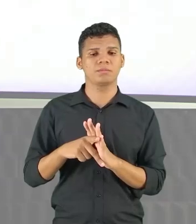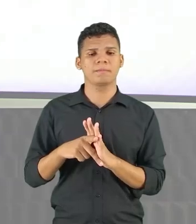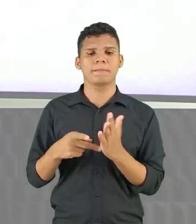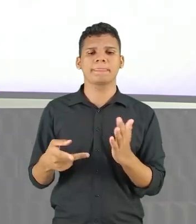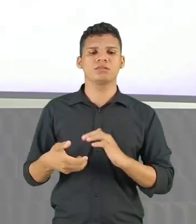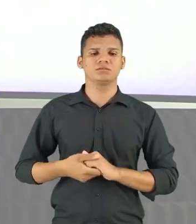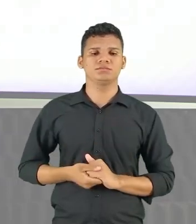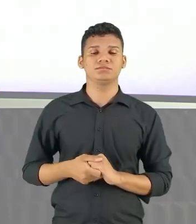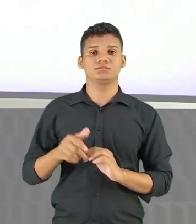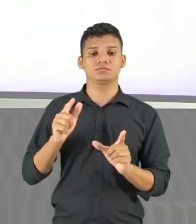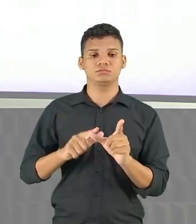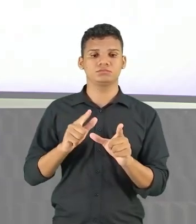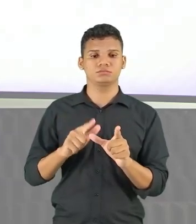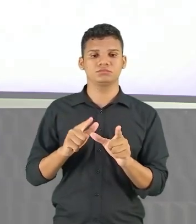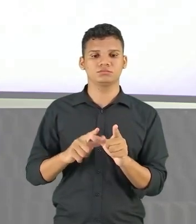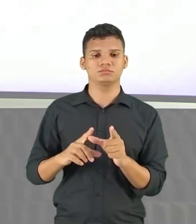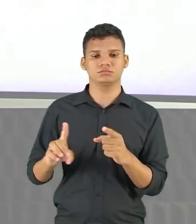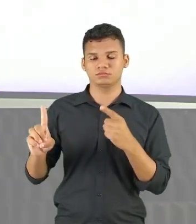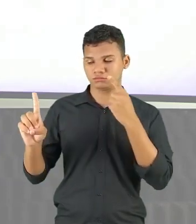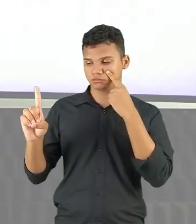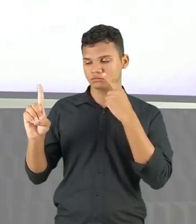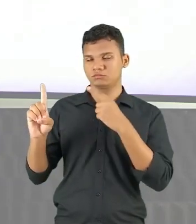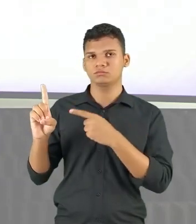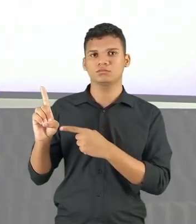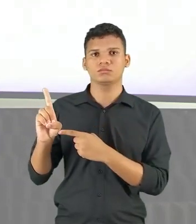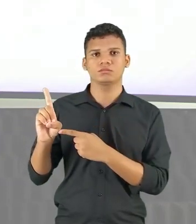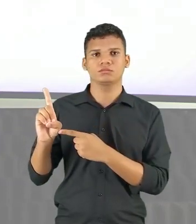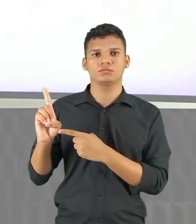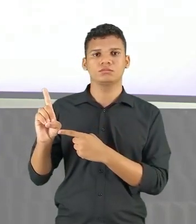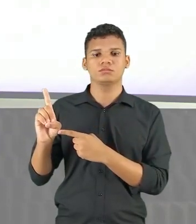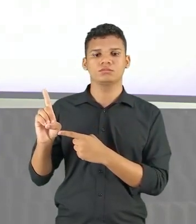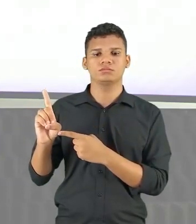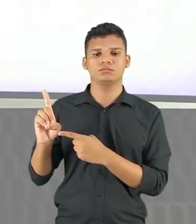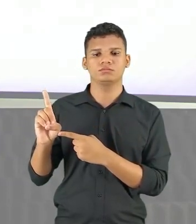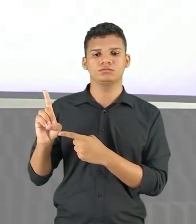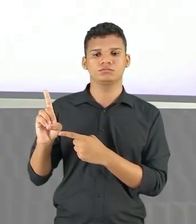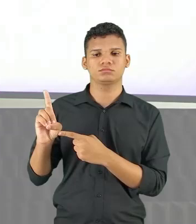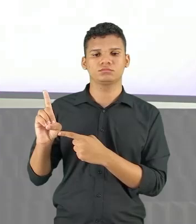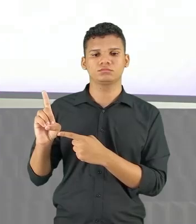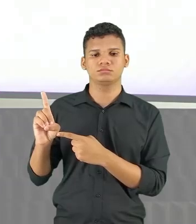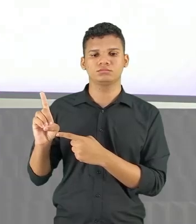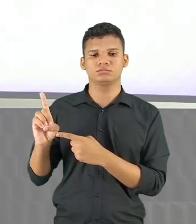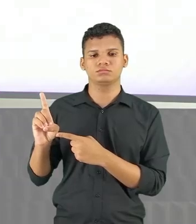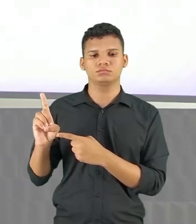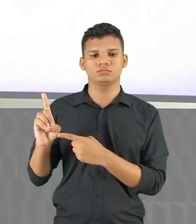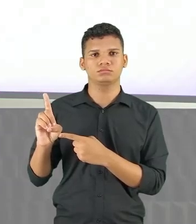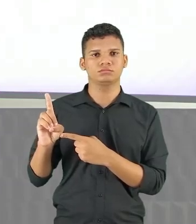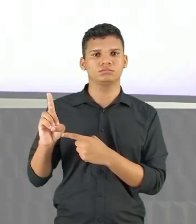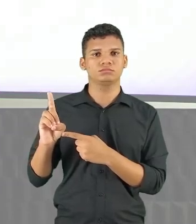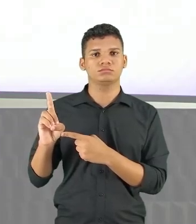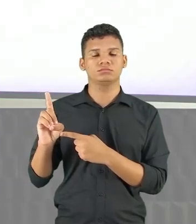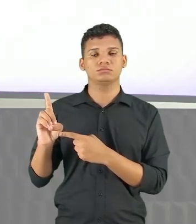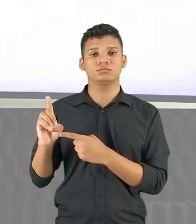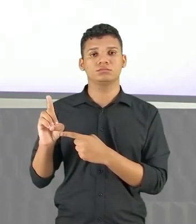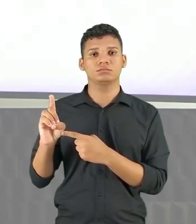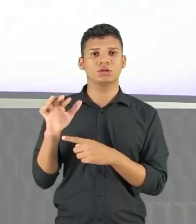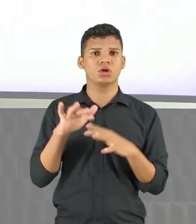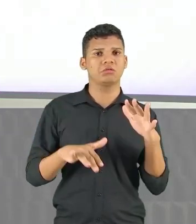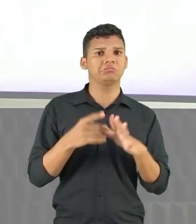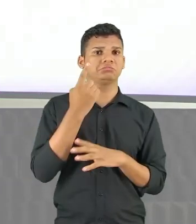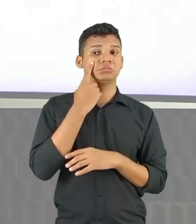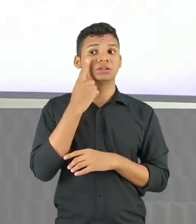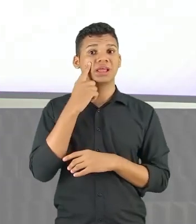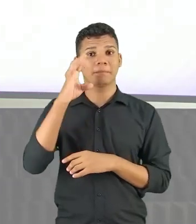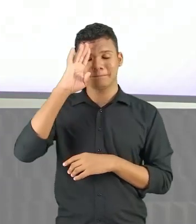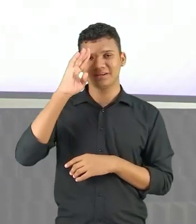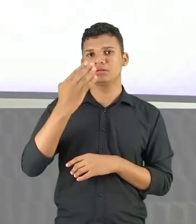Letra D. Eles permitiram que a prática social do skate substituísse o surf? Será que é isso que a gente tem como ideia